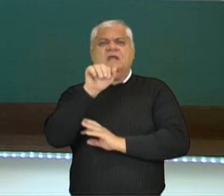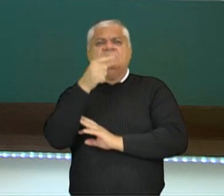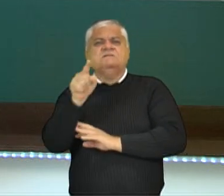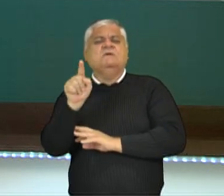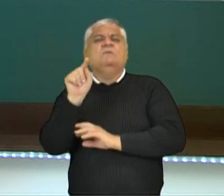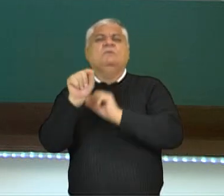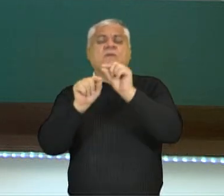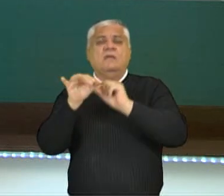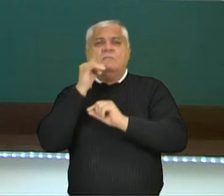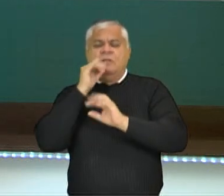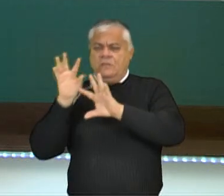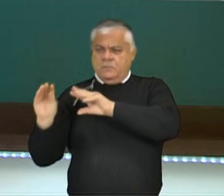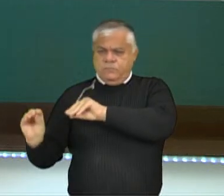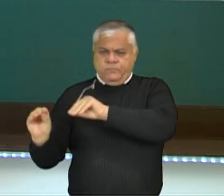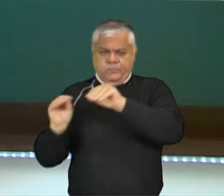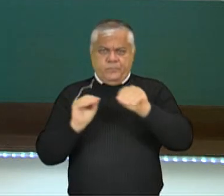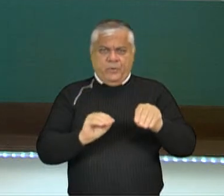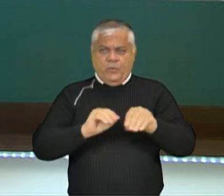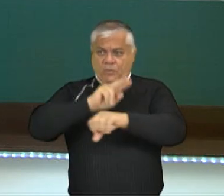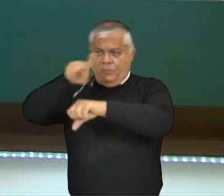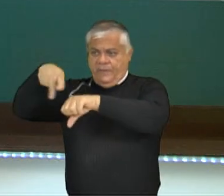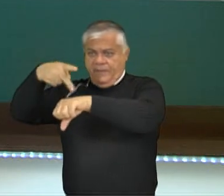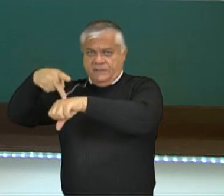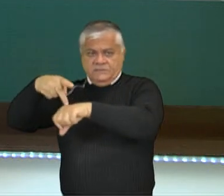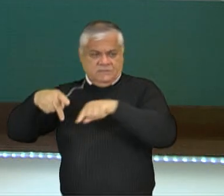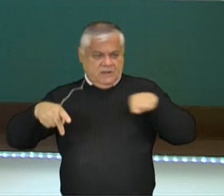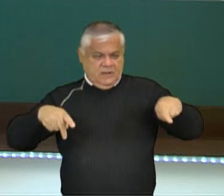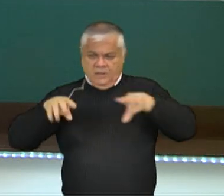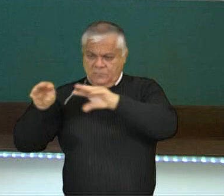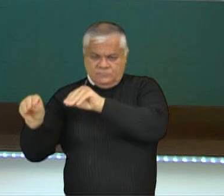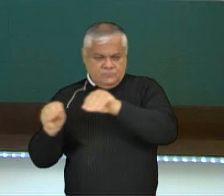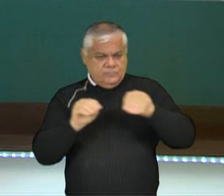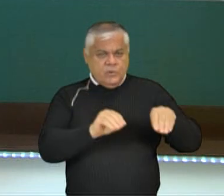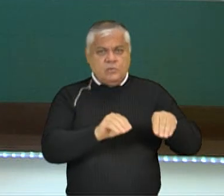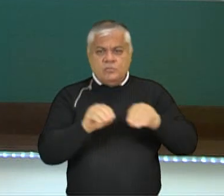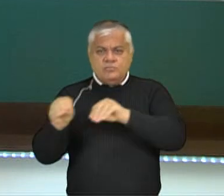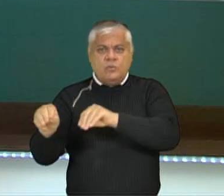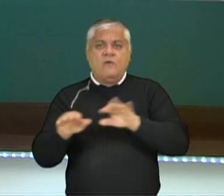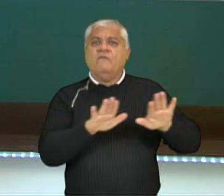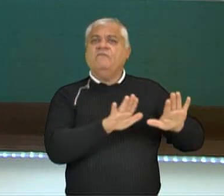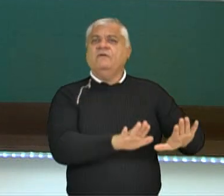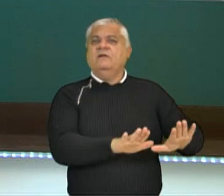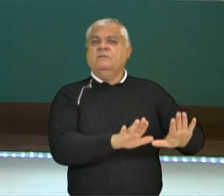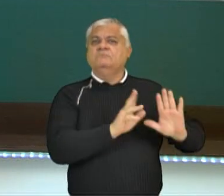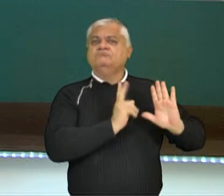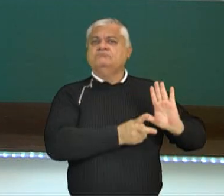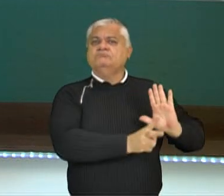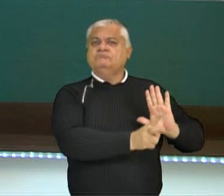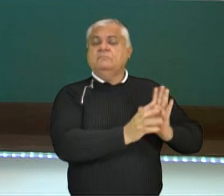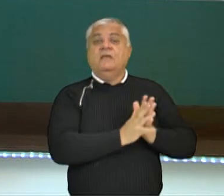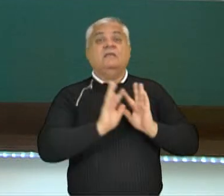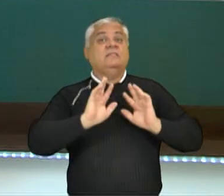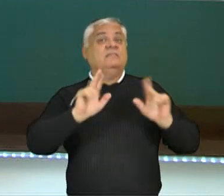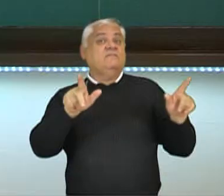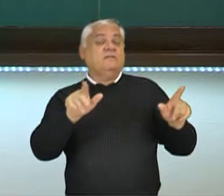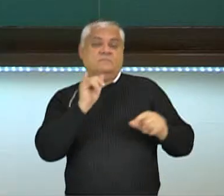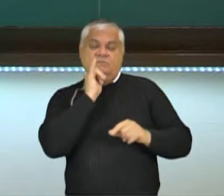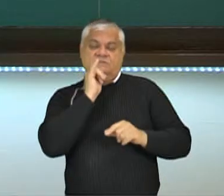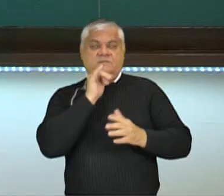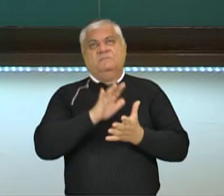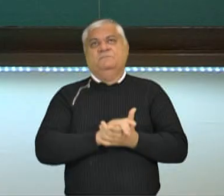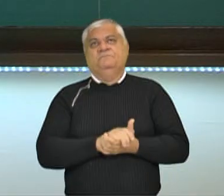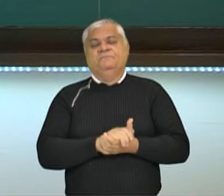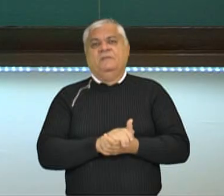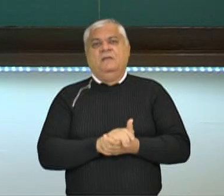de deslocamento de um país para o outro, por exemplo, para fixar residência. É diferente, por exemplo, de uma